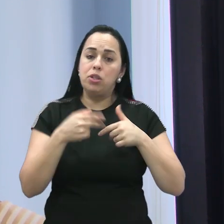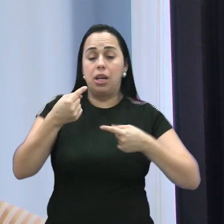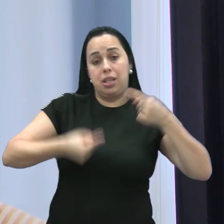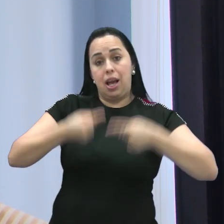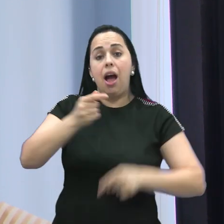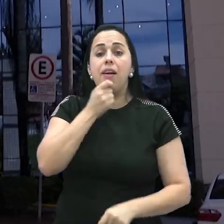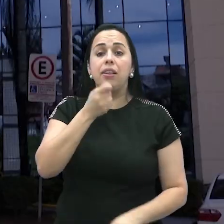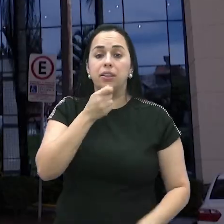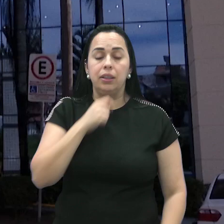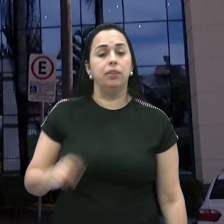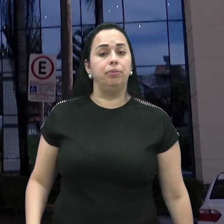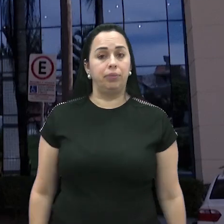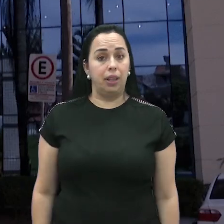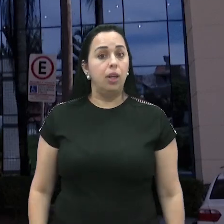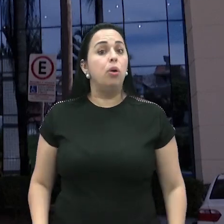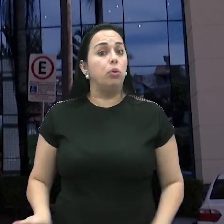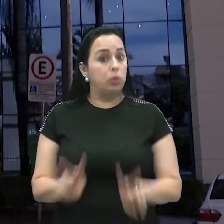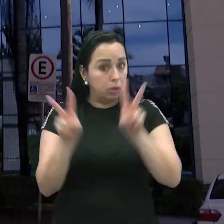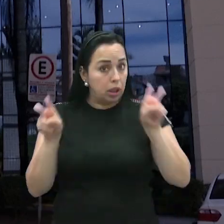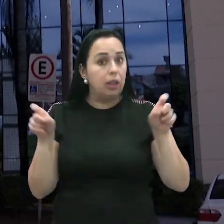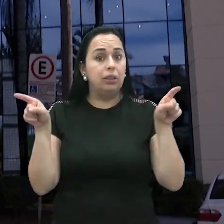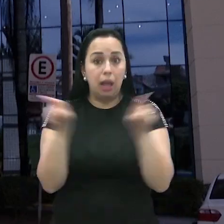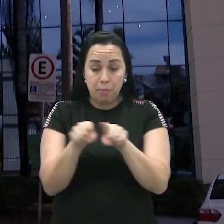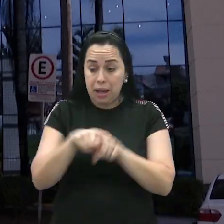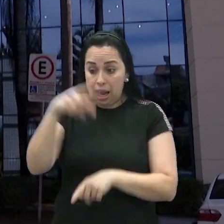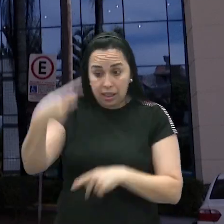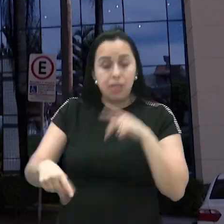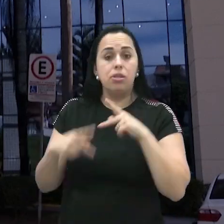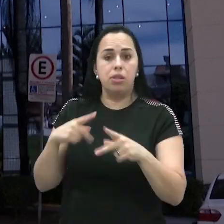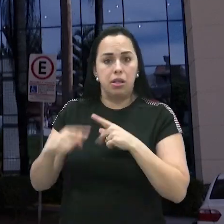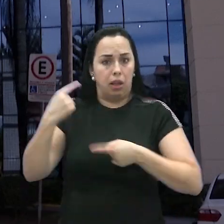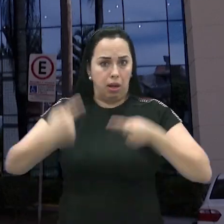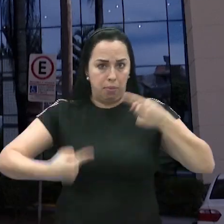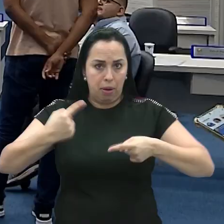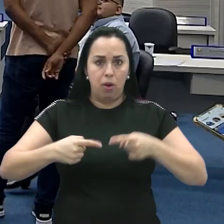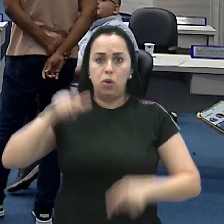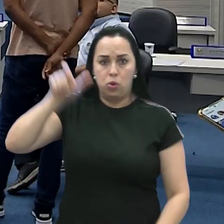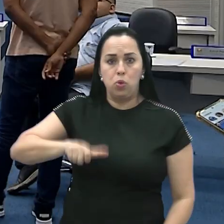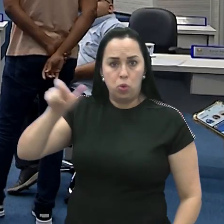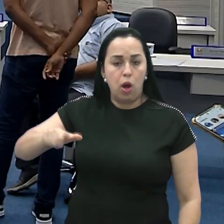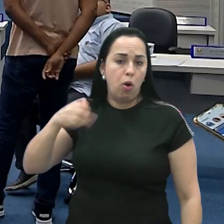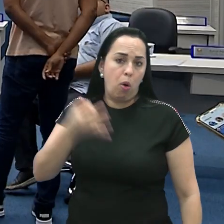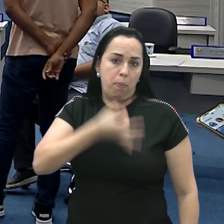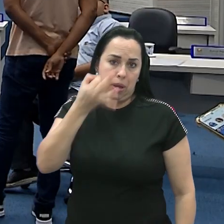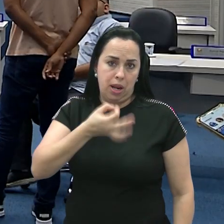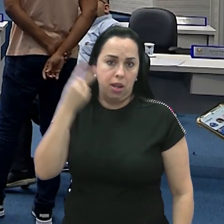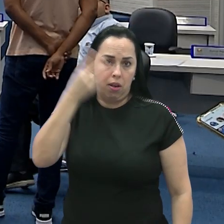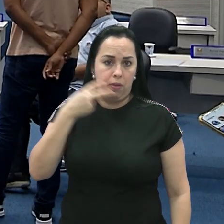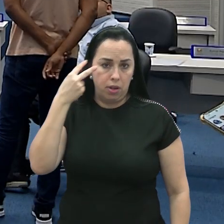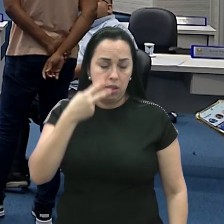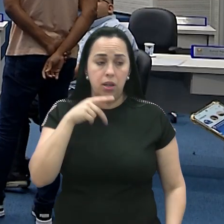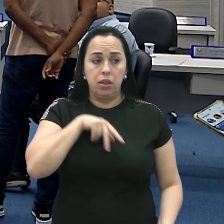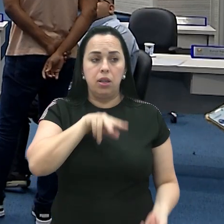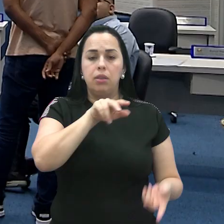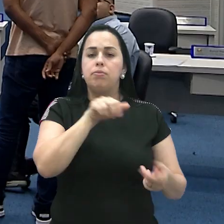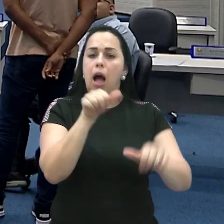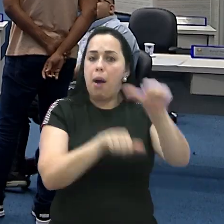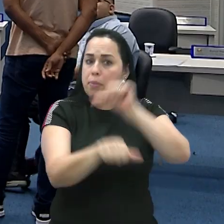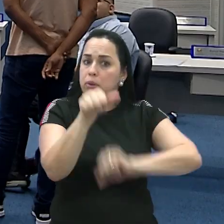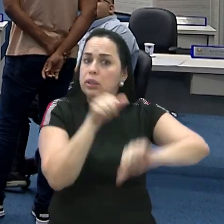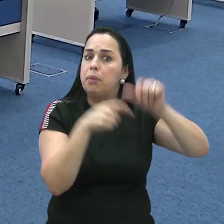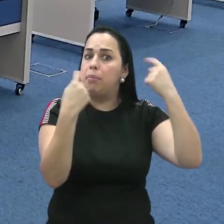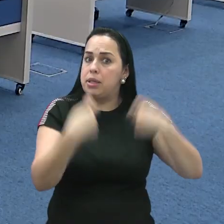maior embate. E o tema também tem sido debatido na Câmara de São José. Segundo os parlamentares, a mudança do modelo deve